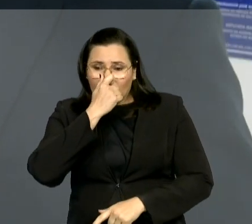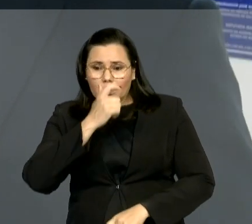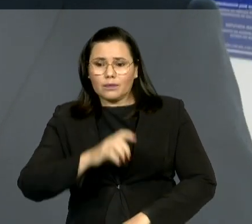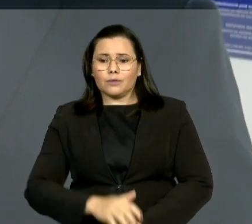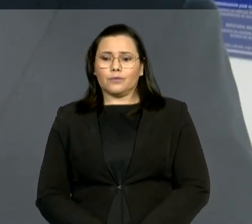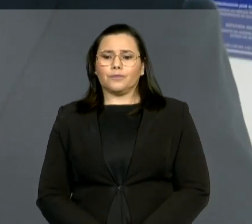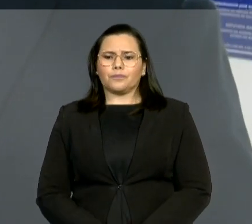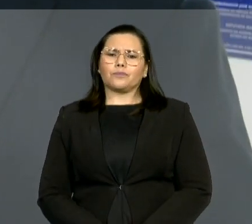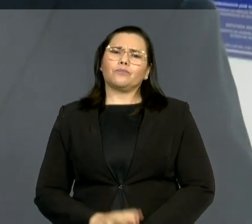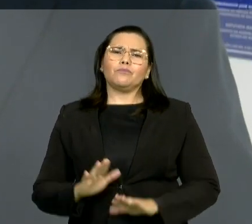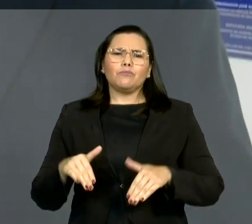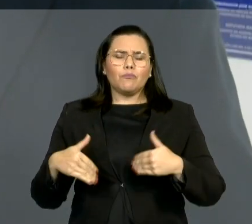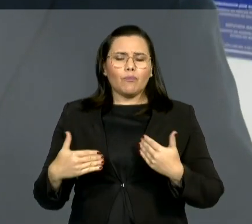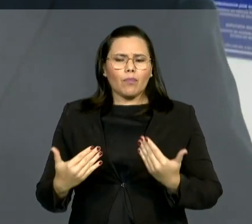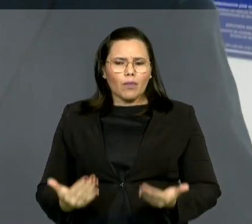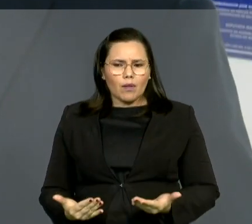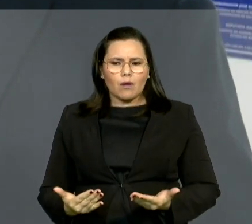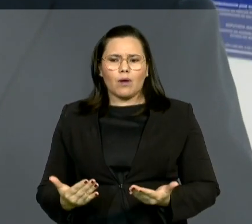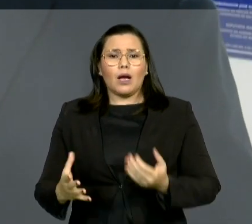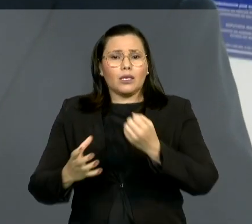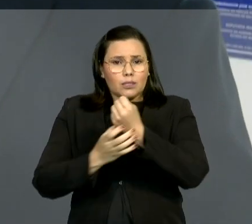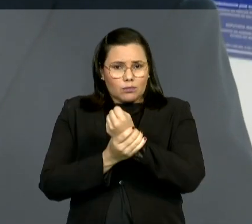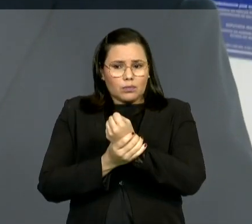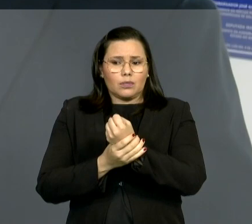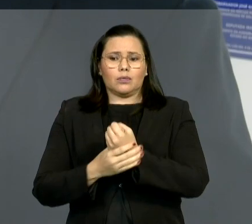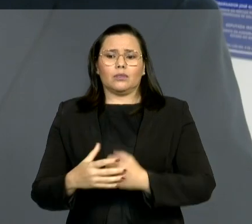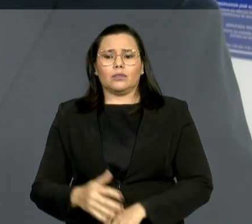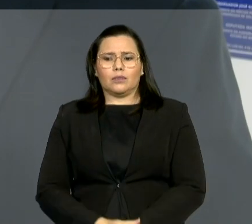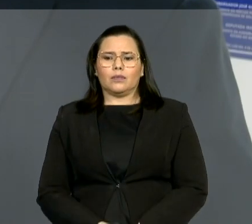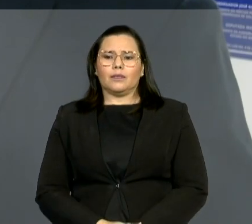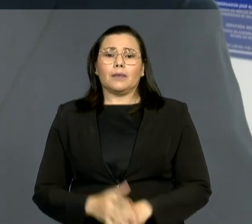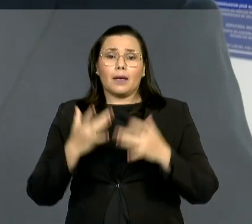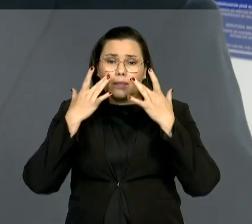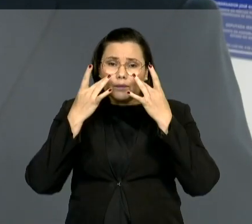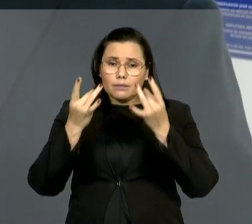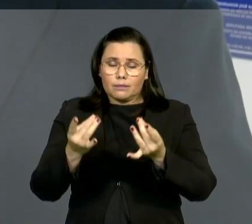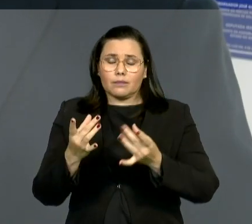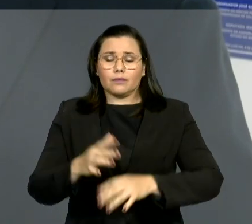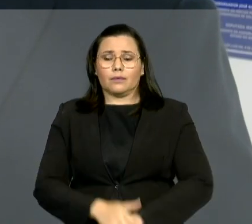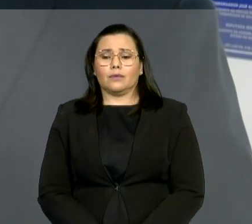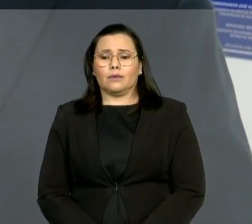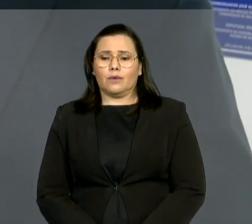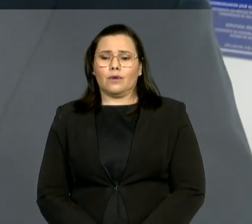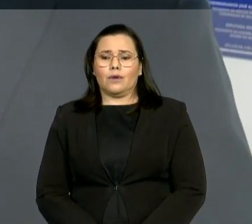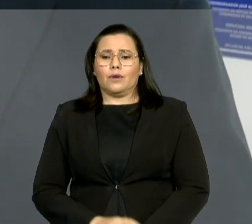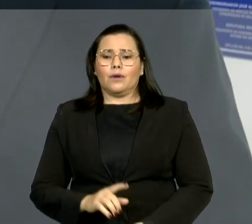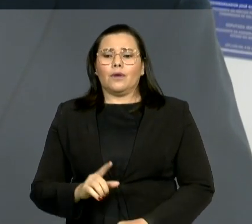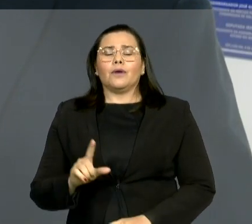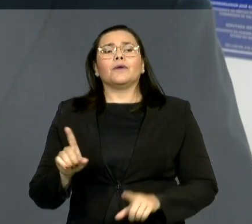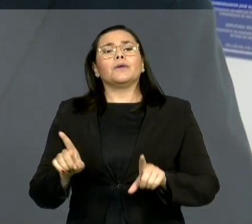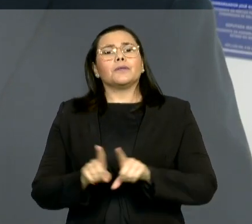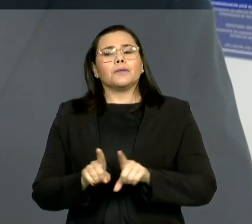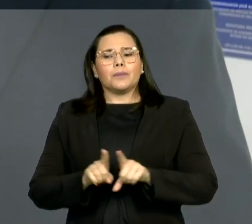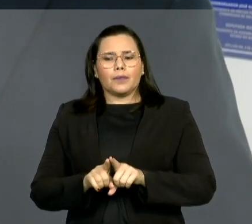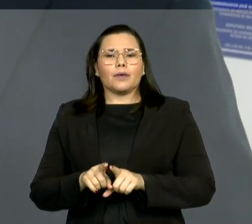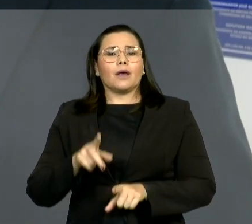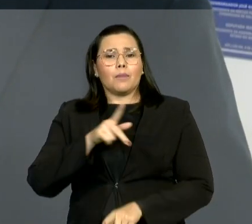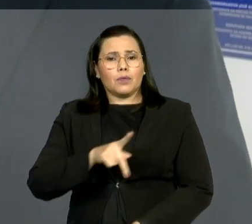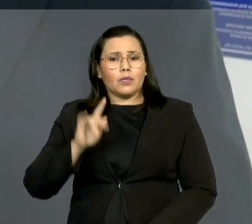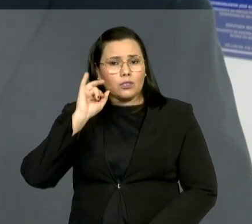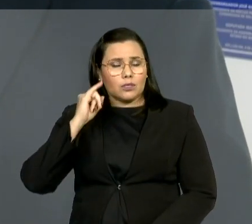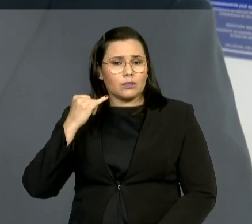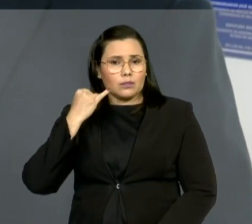nós intensificamos a segurança aqui na casa. Também recebemos a determinação da nossa presidente,